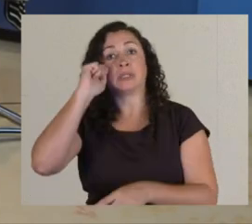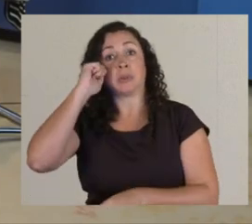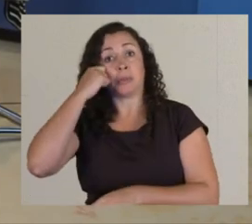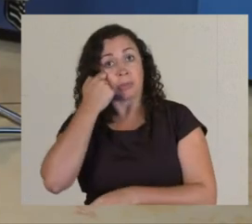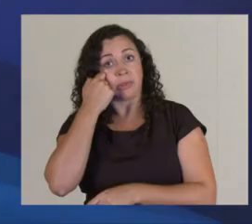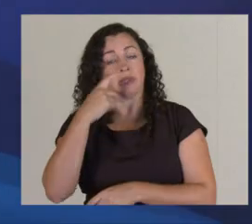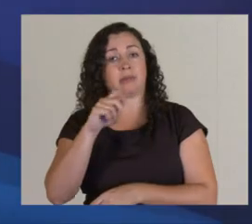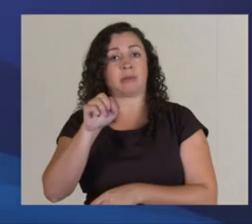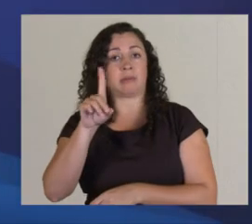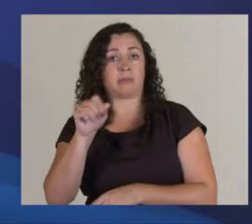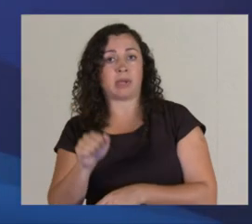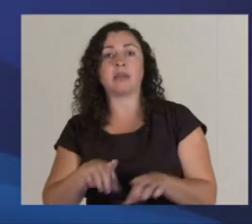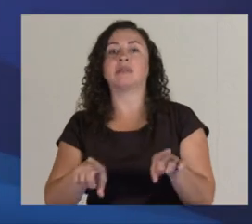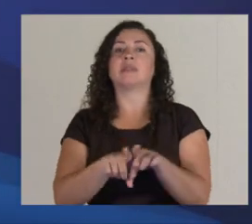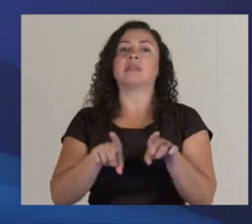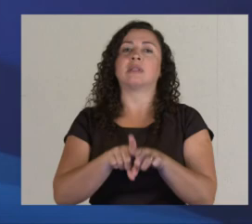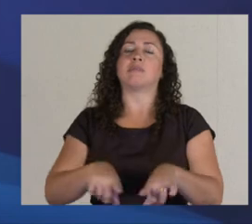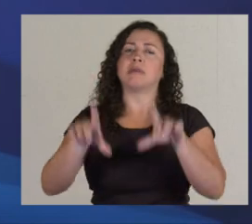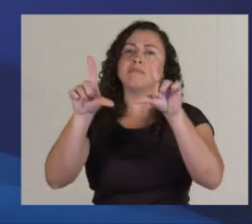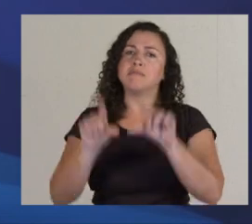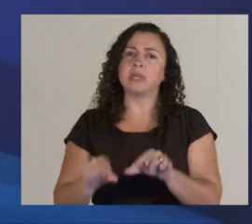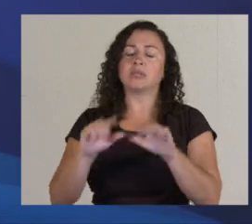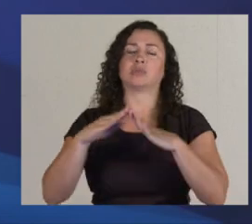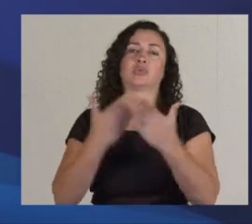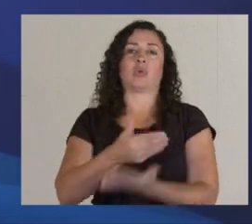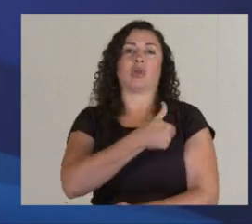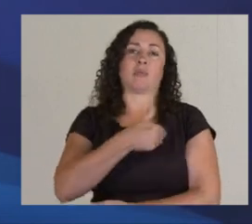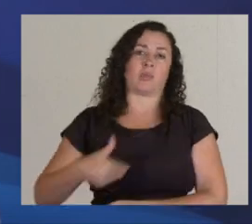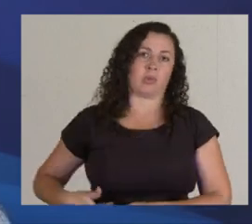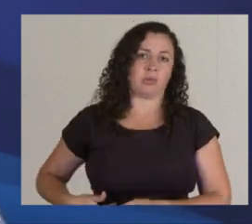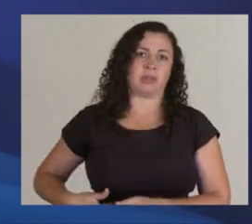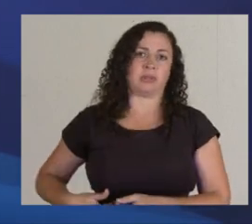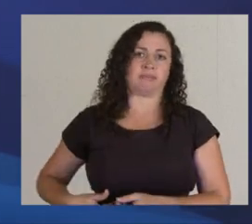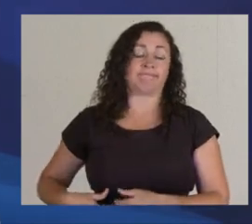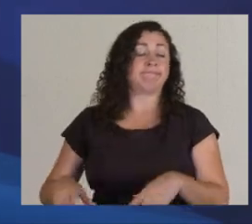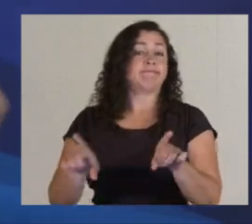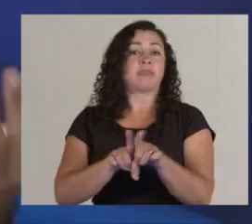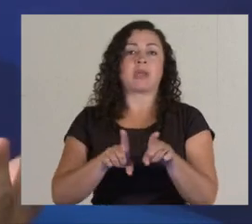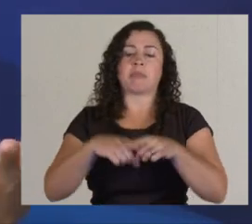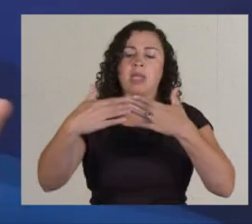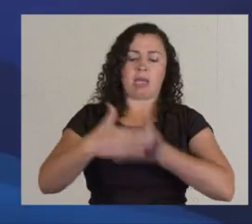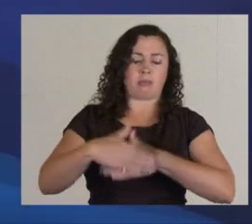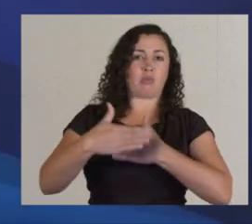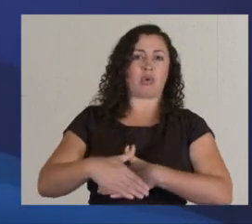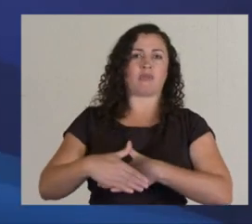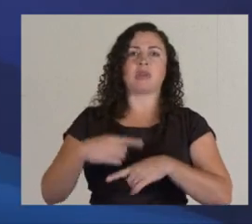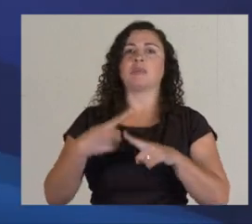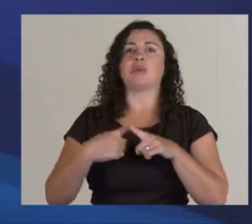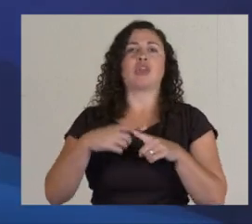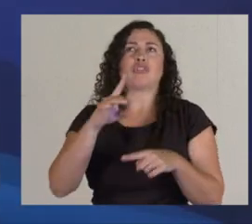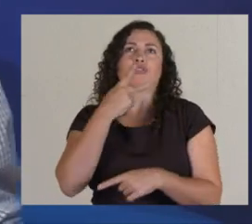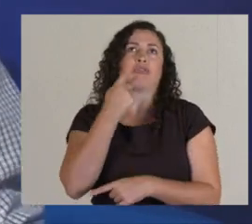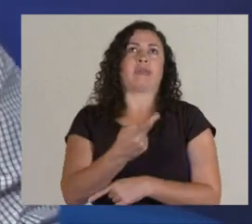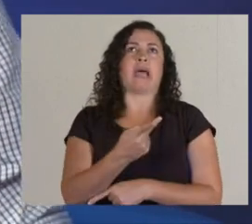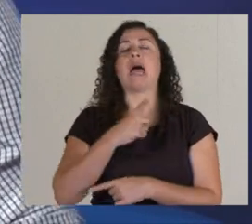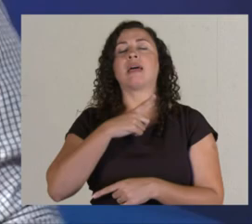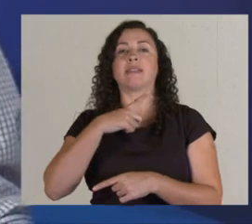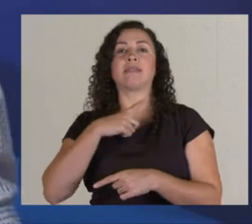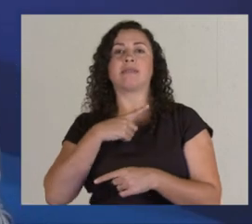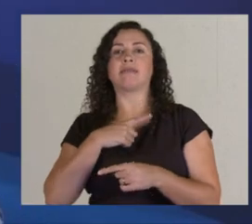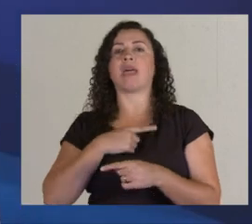população preta e parda e uma população menor de estudantes de escola pública. Então, como também a prova, porque não é só simplesmente dizer que